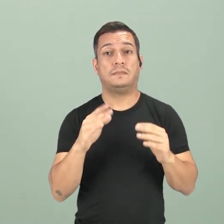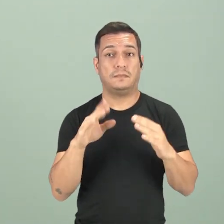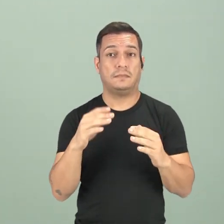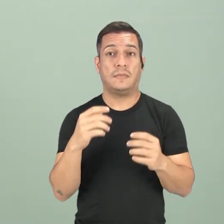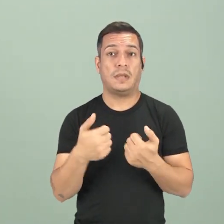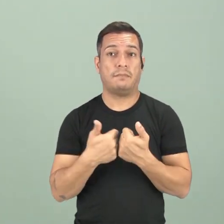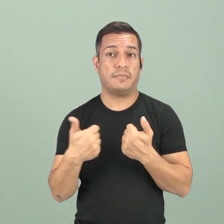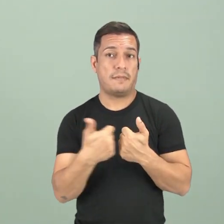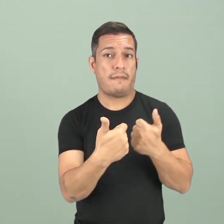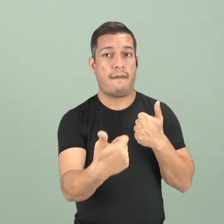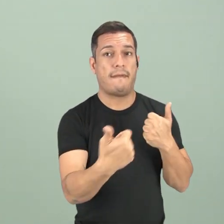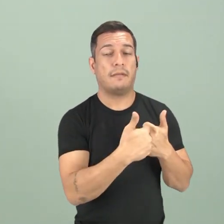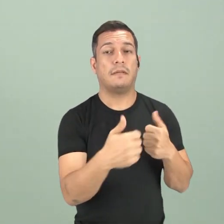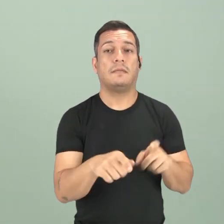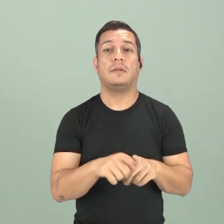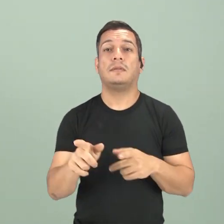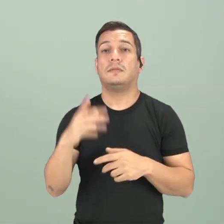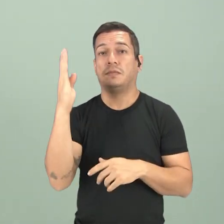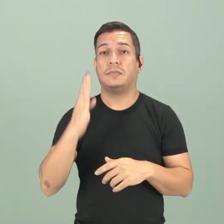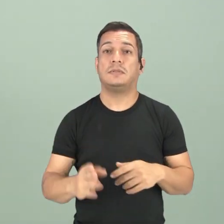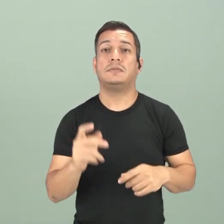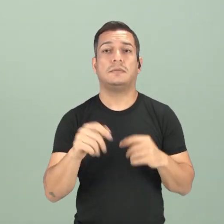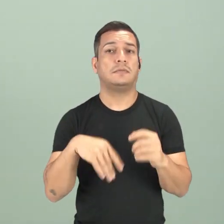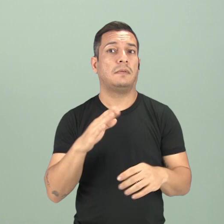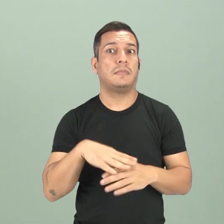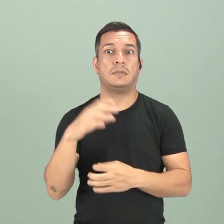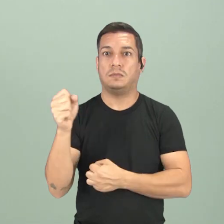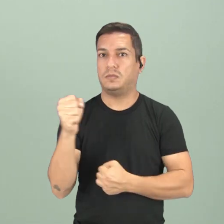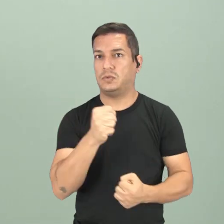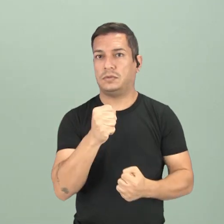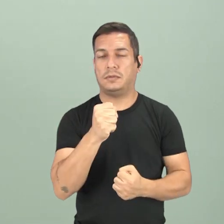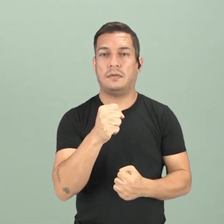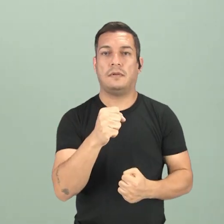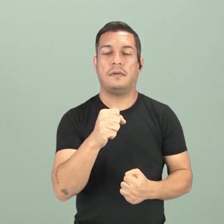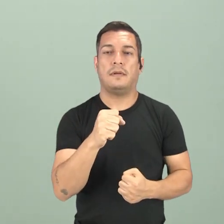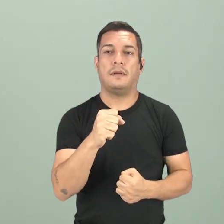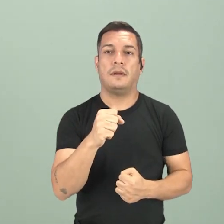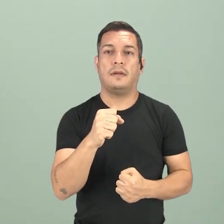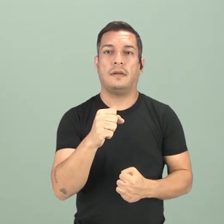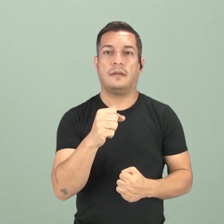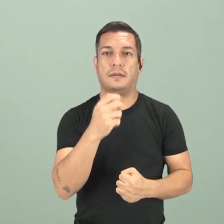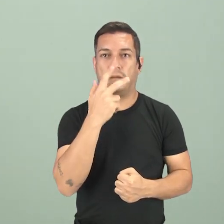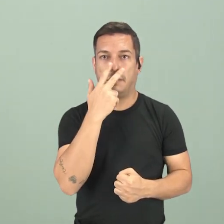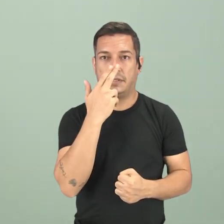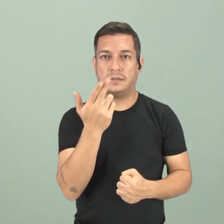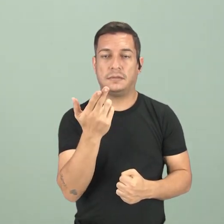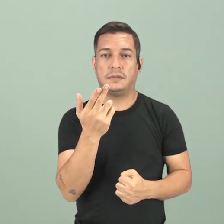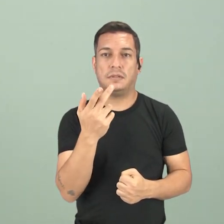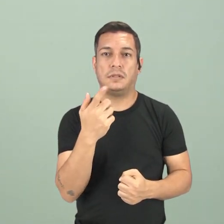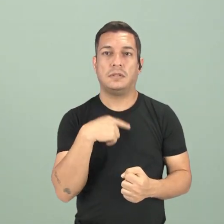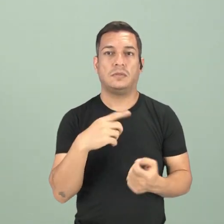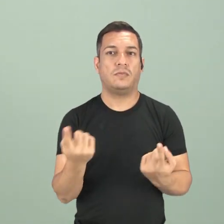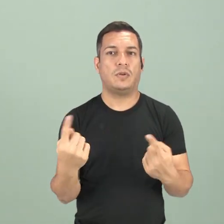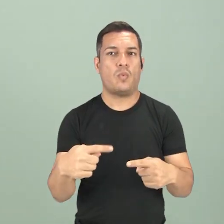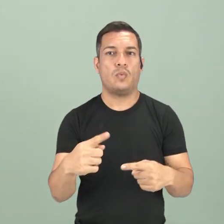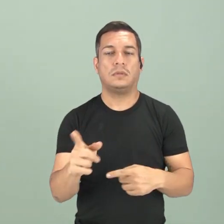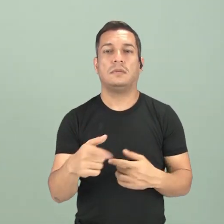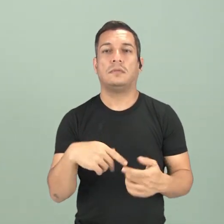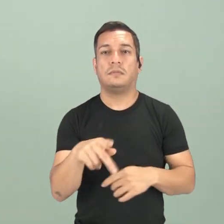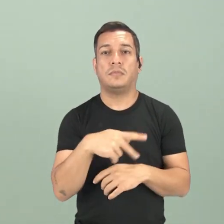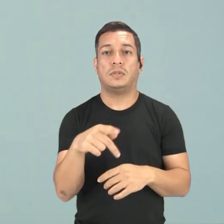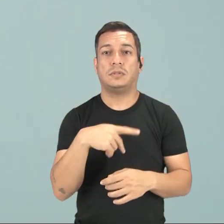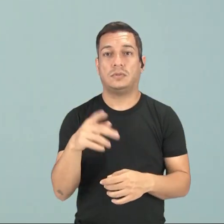vizinhos e mesmo o Brasil sendo mais poderoso, ele não investe contra esses países usando o